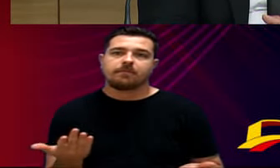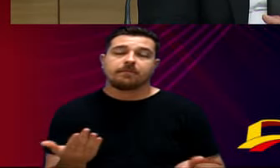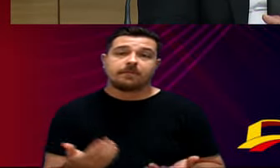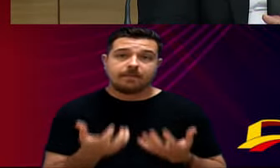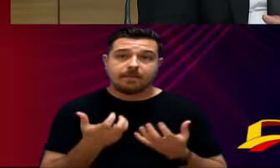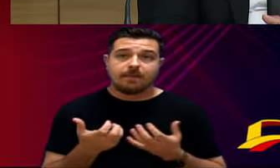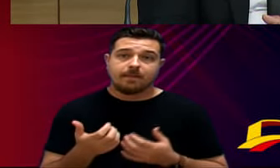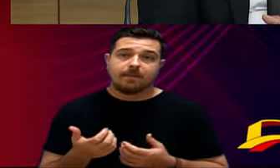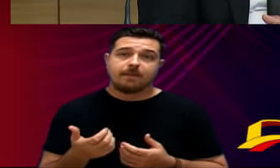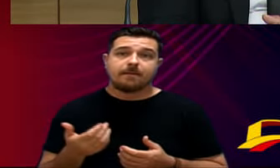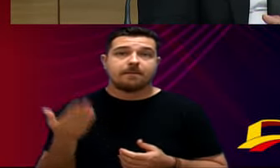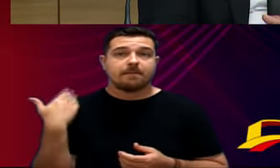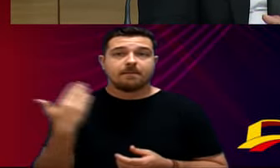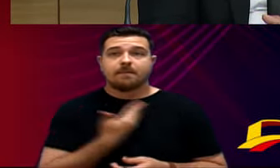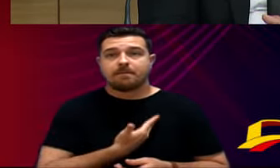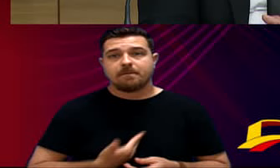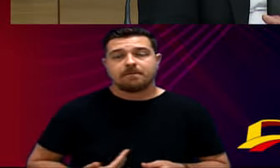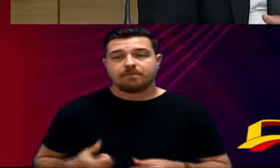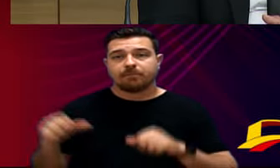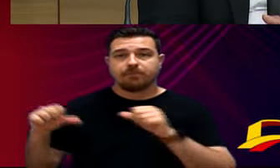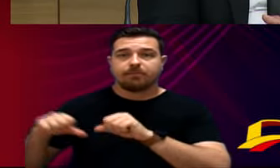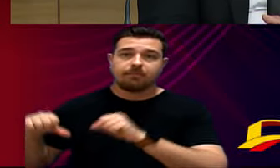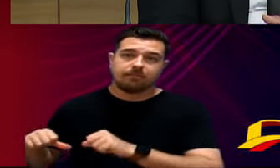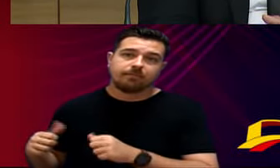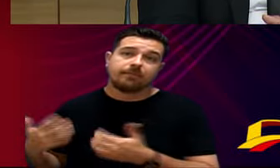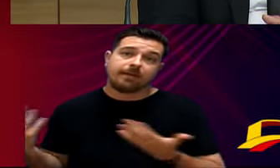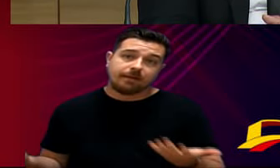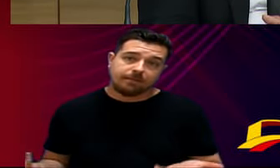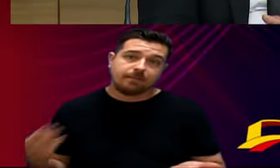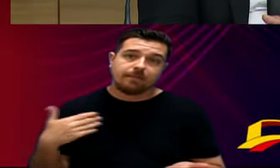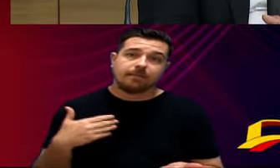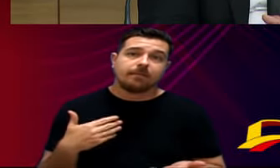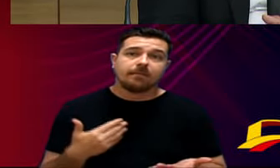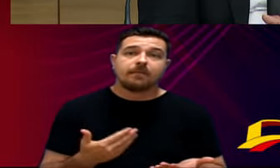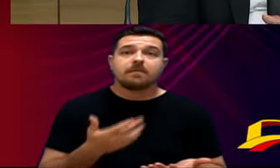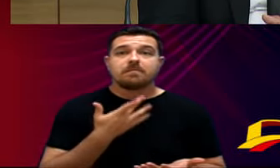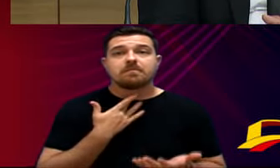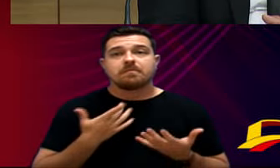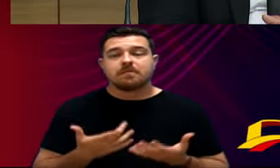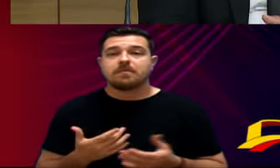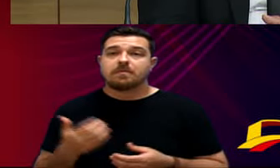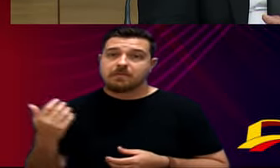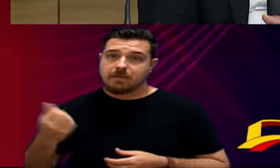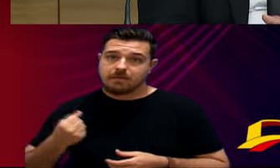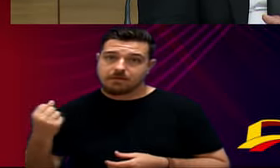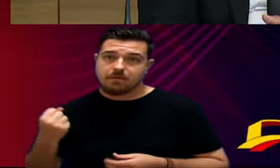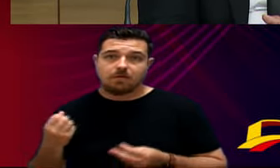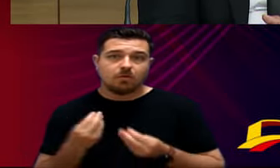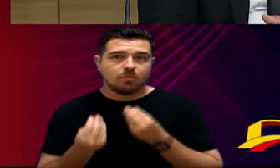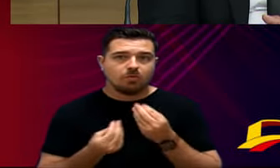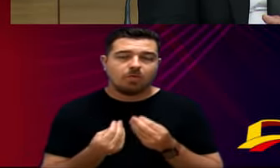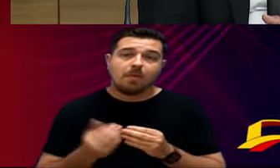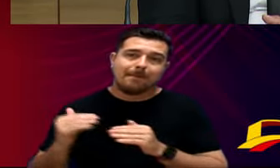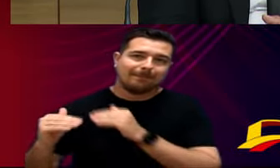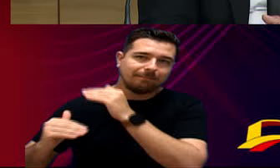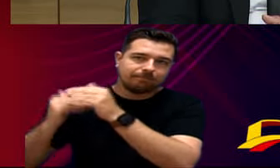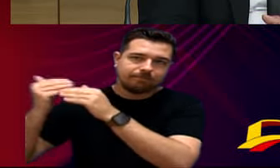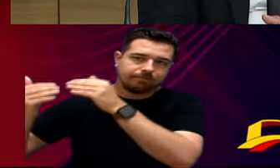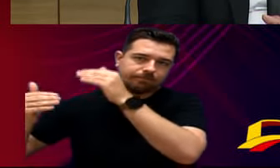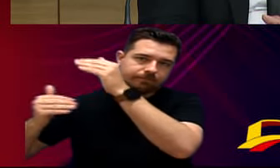mas pelos governos anteriores Eles foram prejudicados e agora eles gostariam de aposentar tendo essa